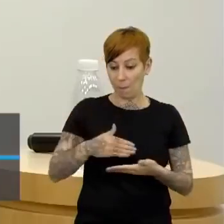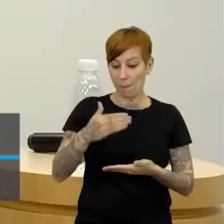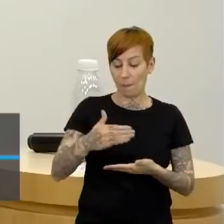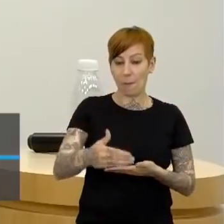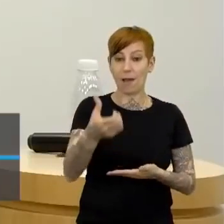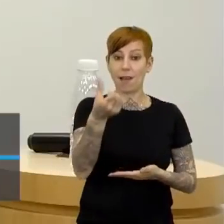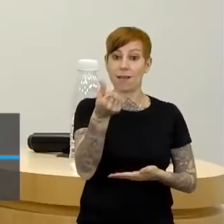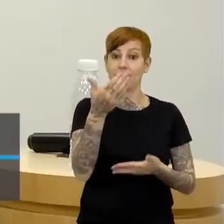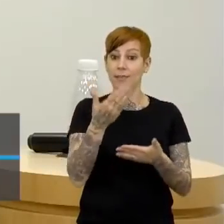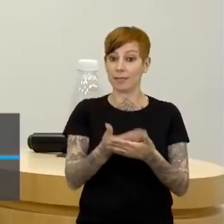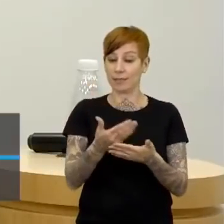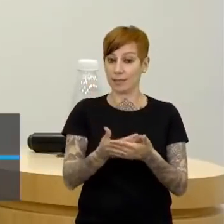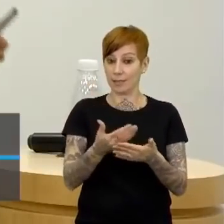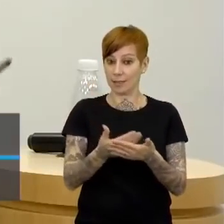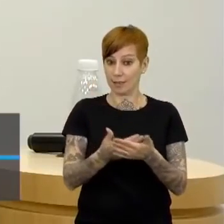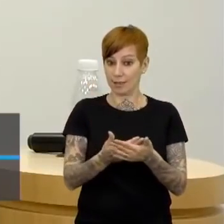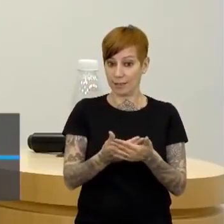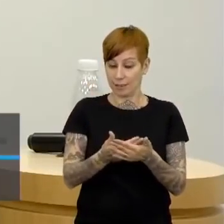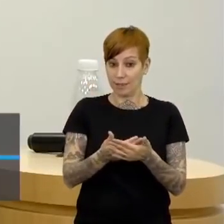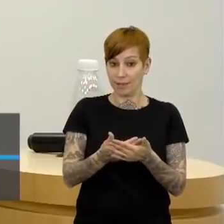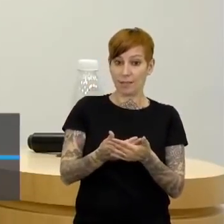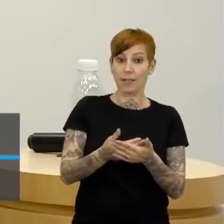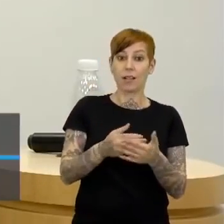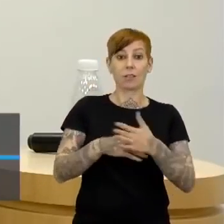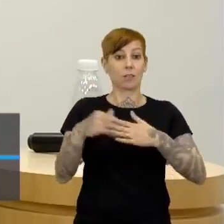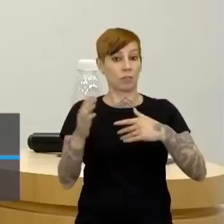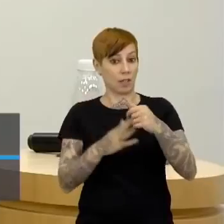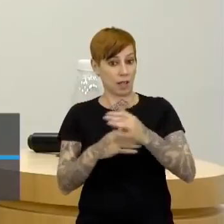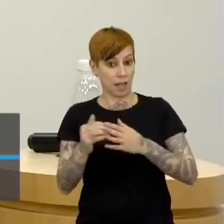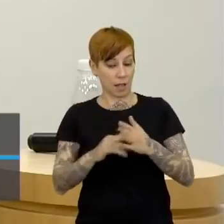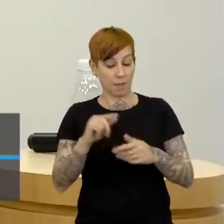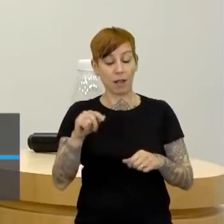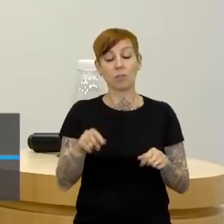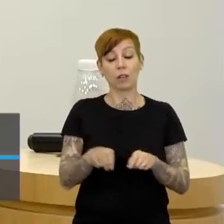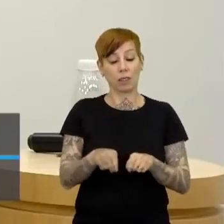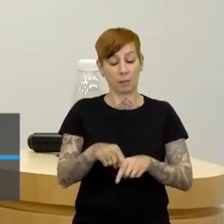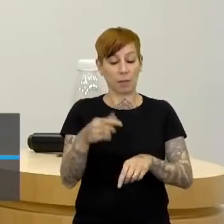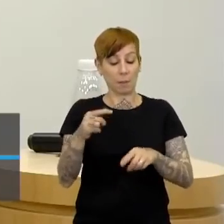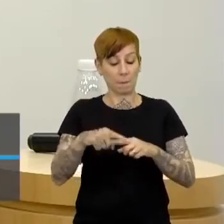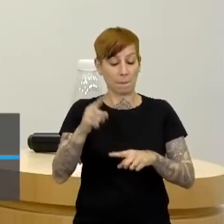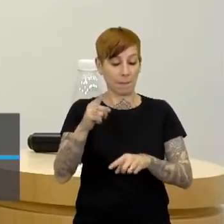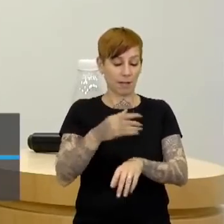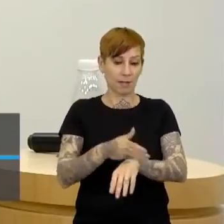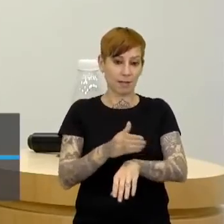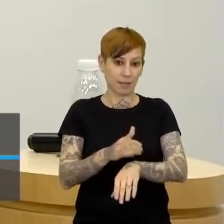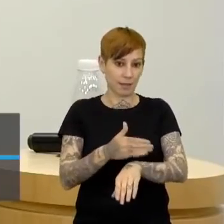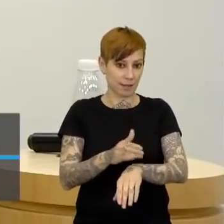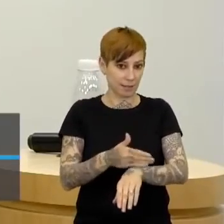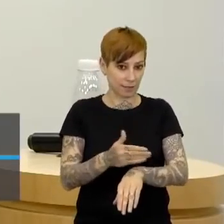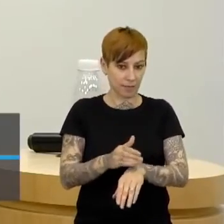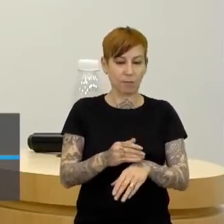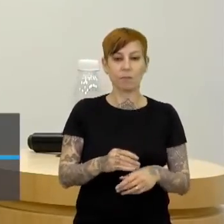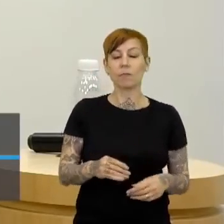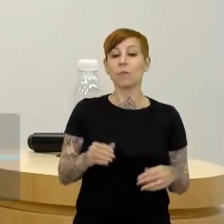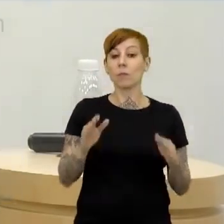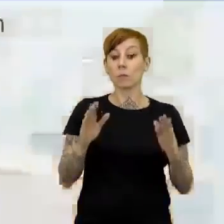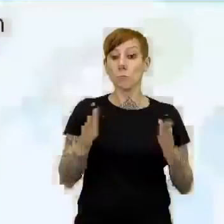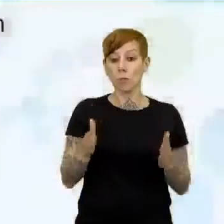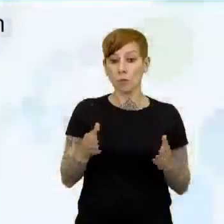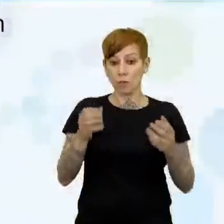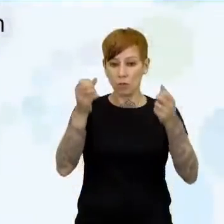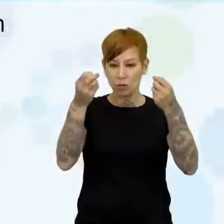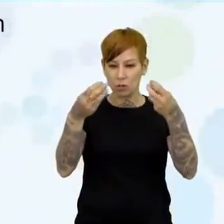de seis aulas a gente vai reduzindo aqui a aula expositiva e dá mais atividades para você está certo é hoje nós vamos começar sobre